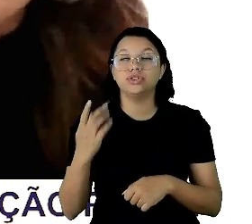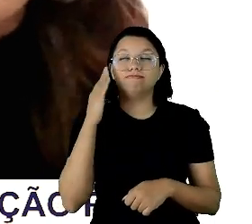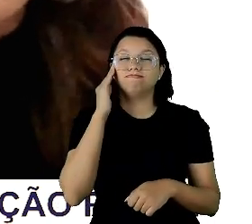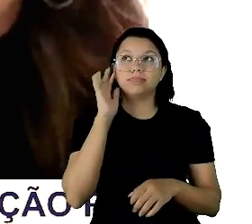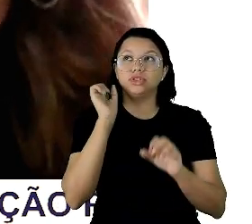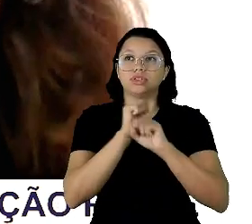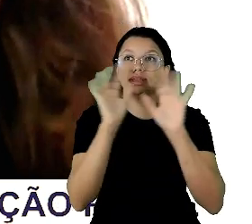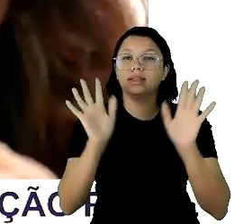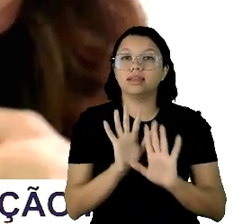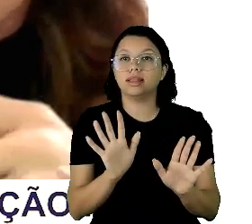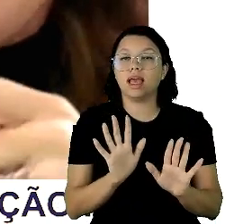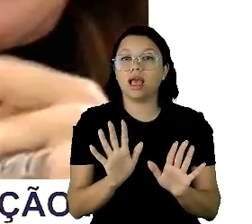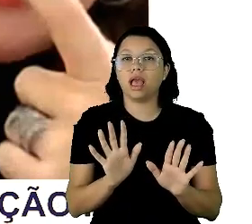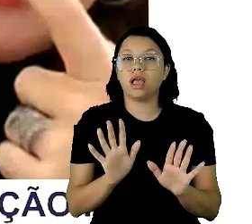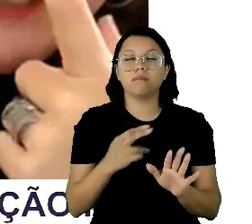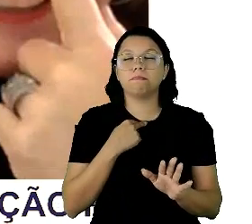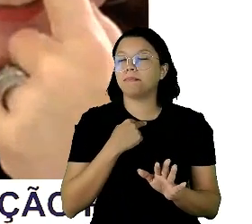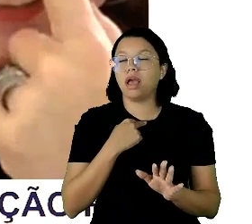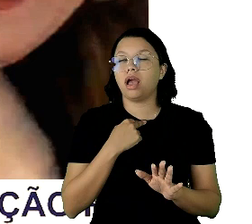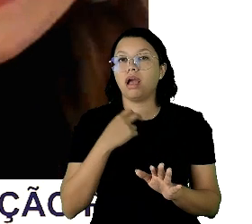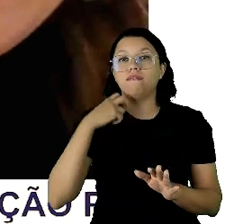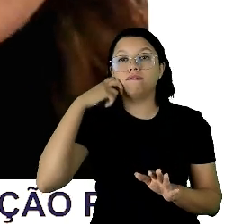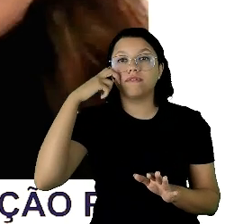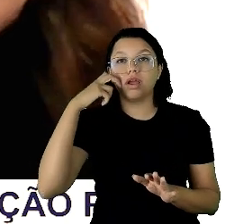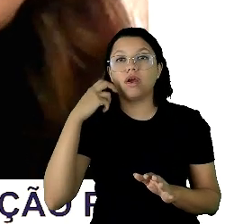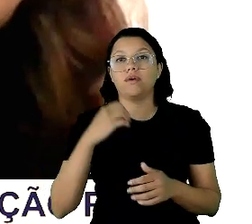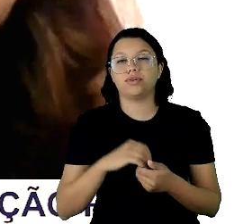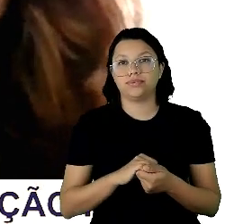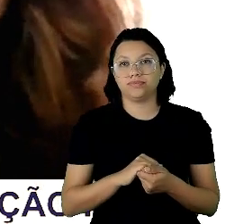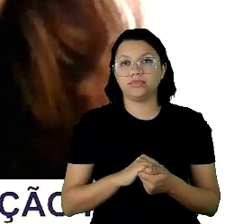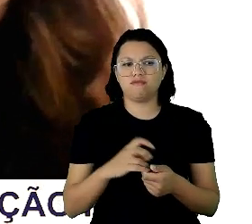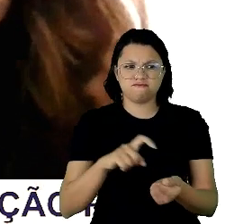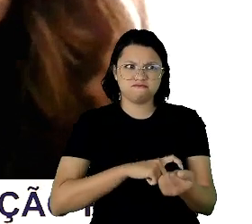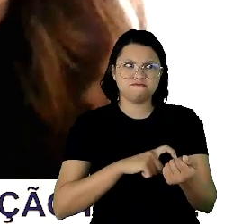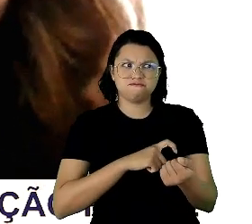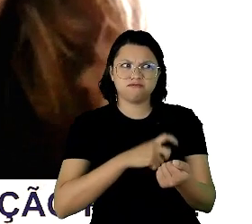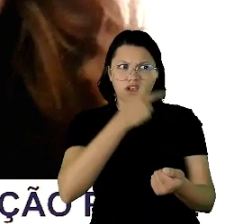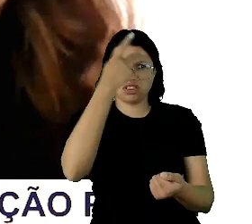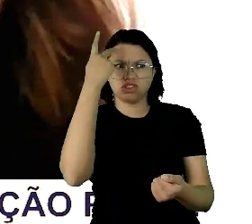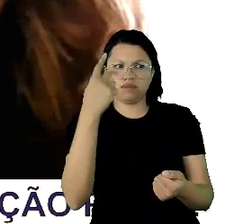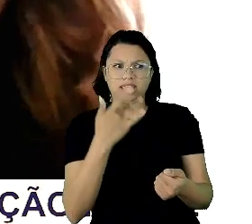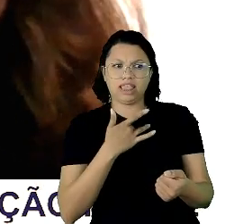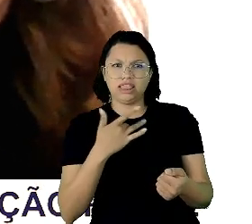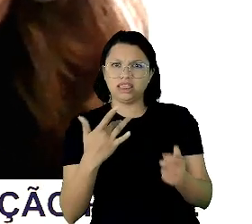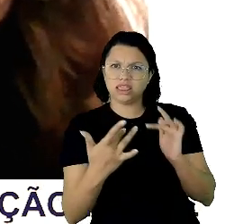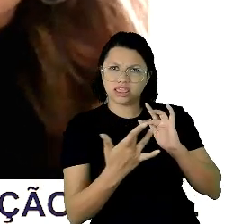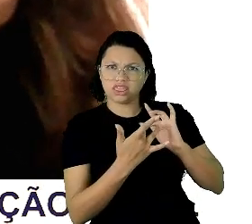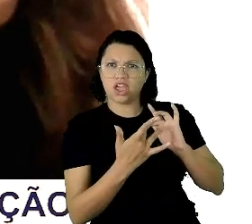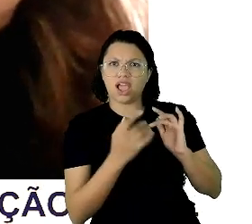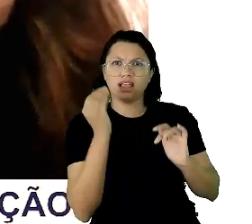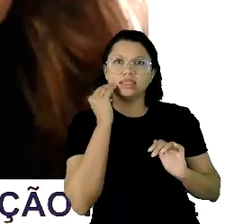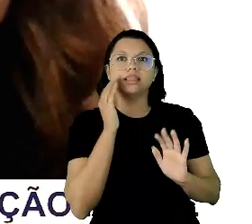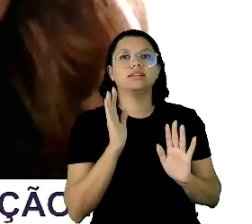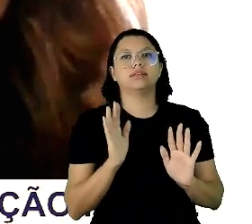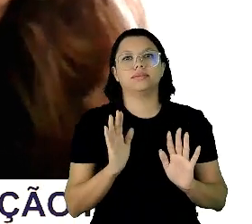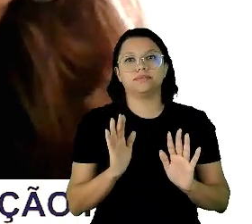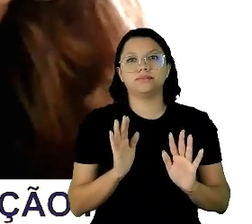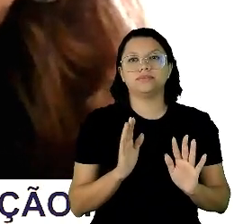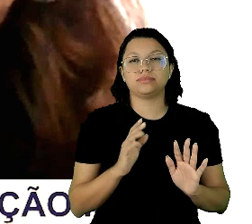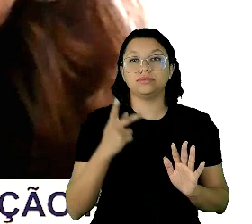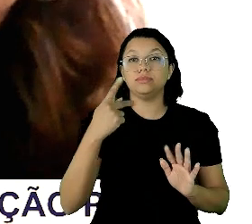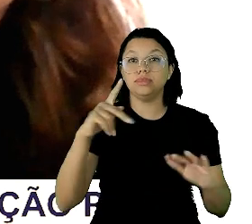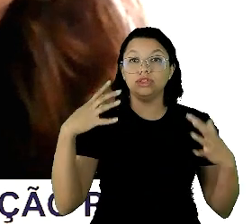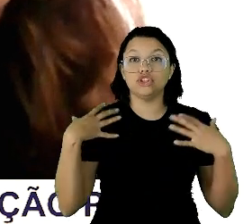ficar quando alguém chegar perto. Boa fala. Teu corpo é teu templo. Nós